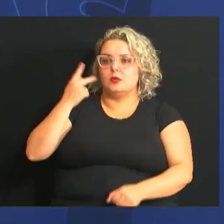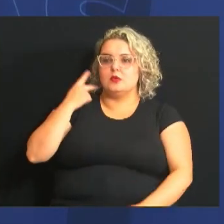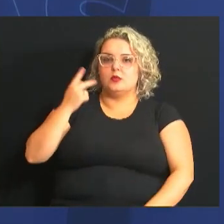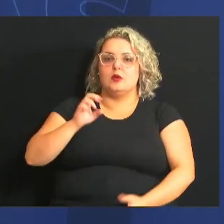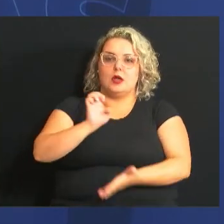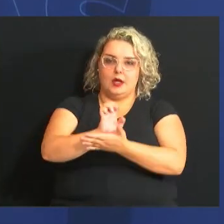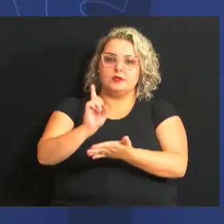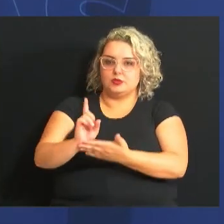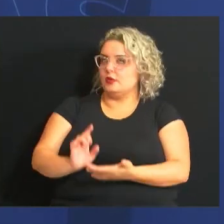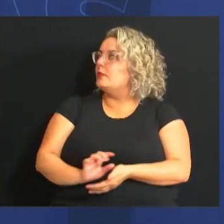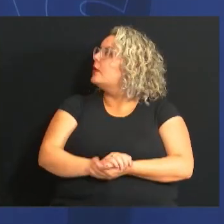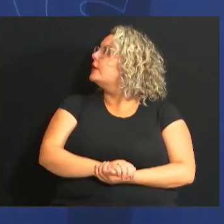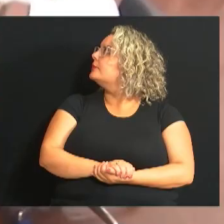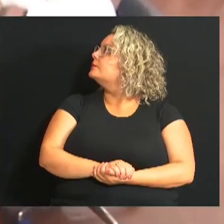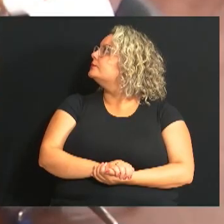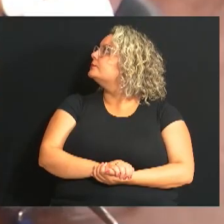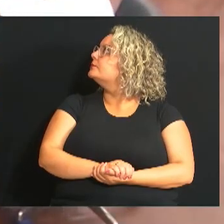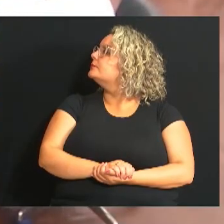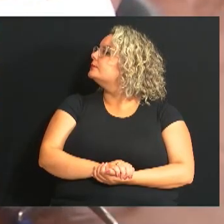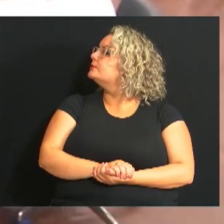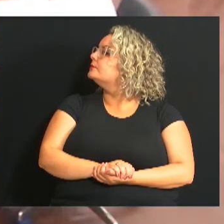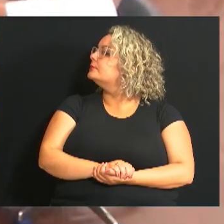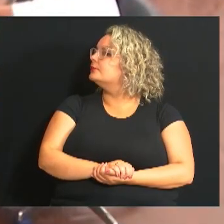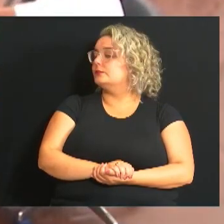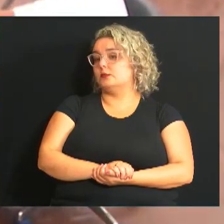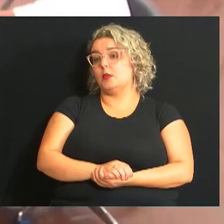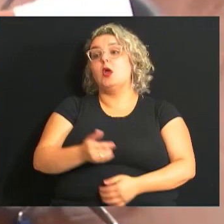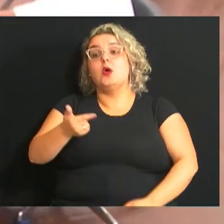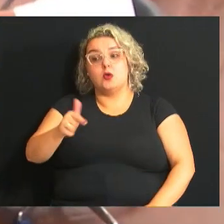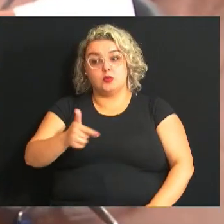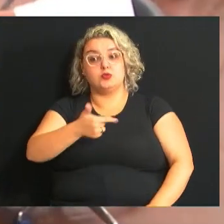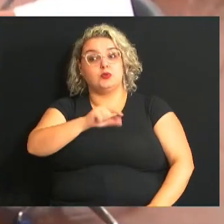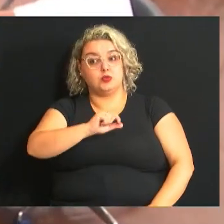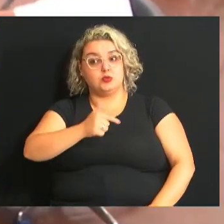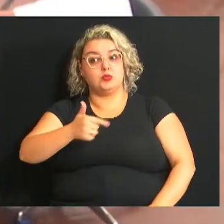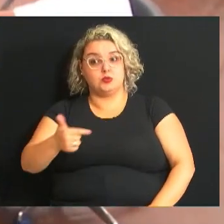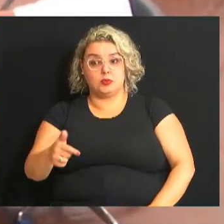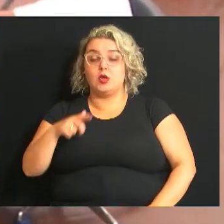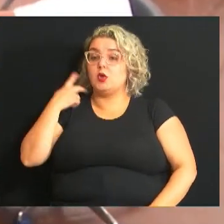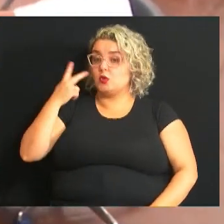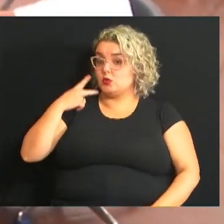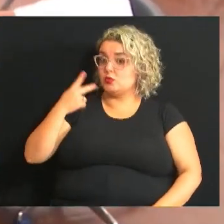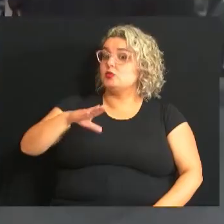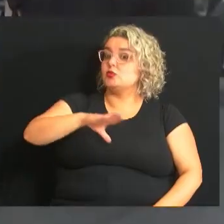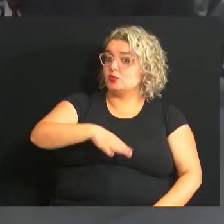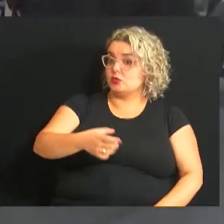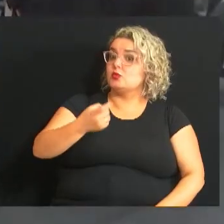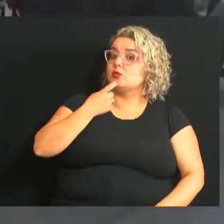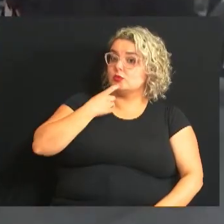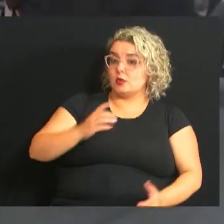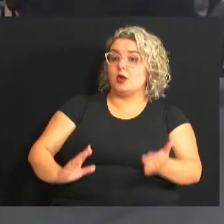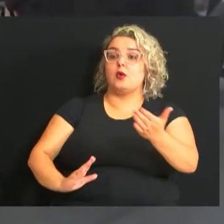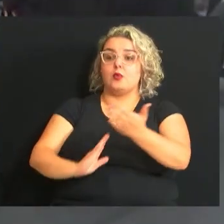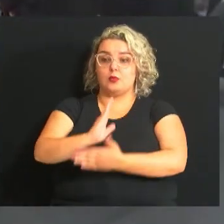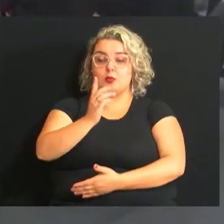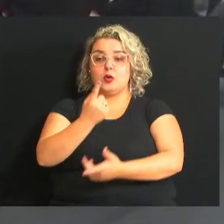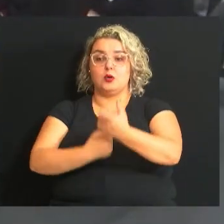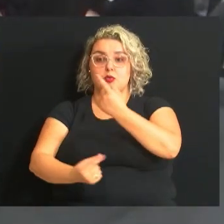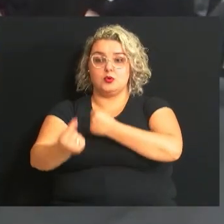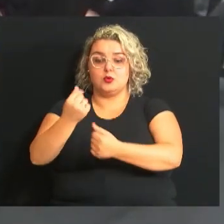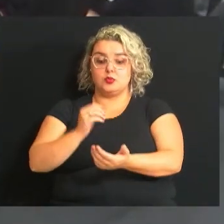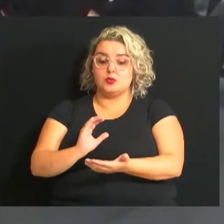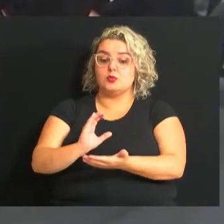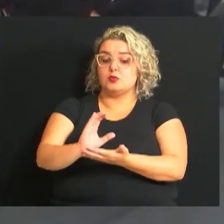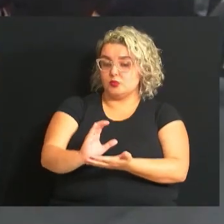Ribeiro. Ainda em 2022, os vereadores de Campinas aprovaram o orçamento da cidade